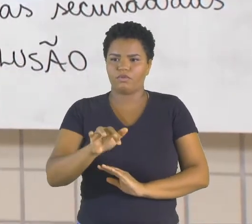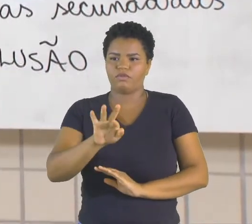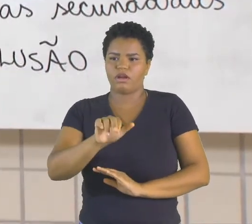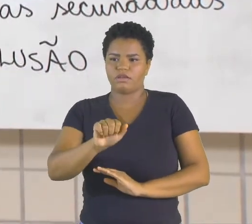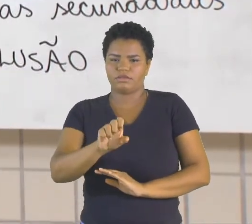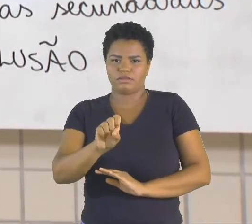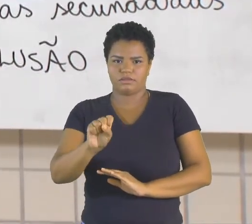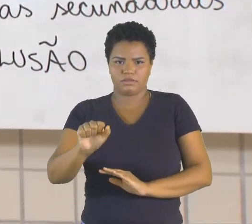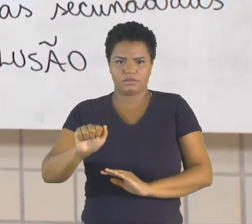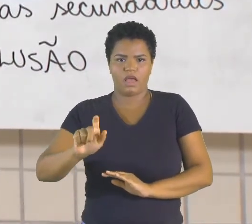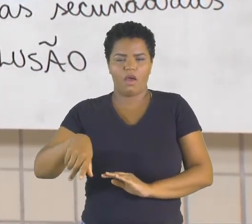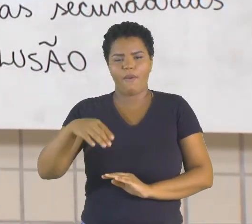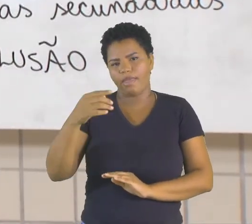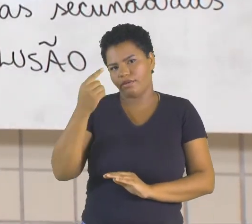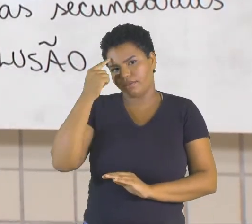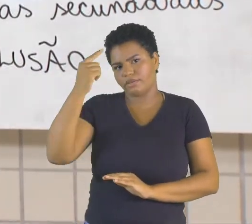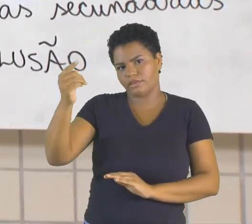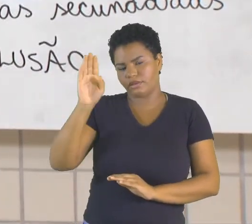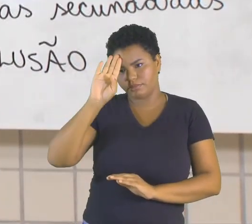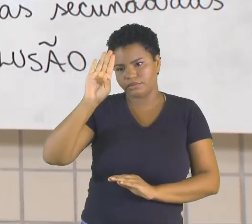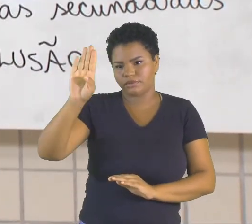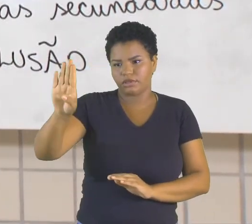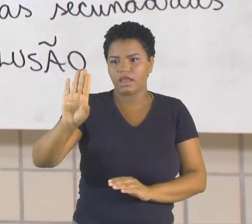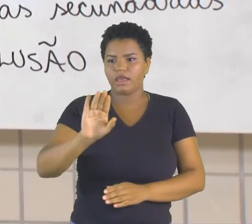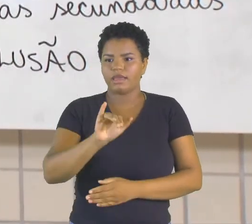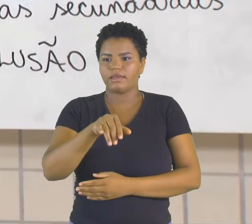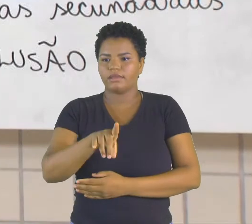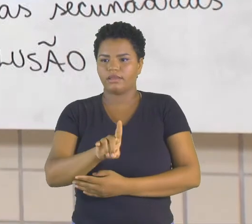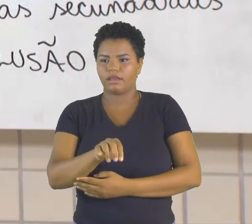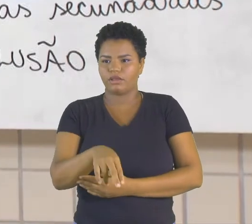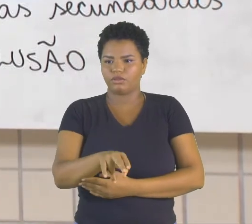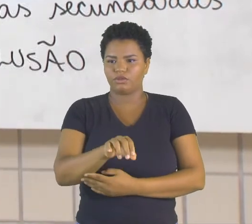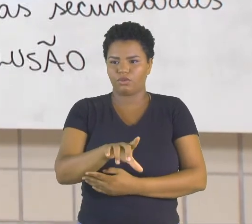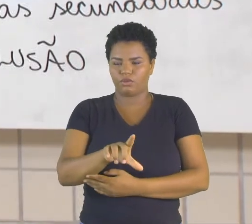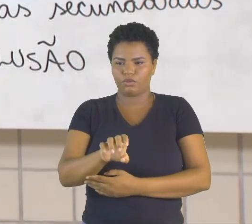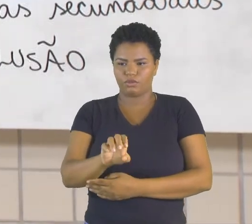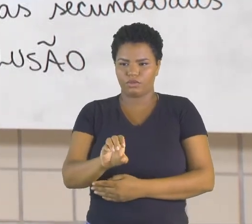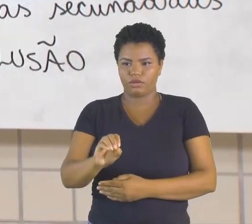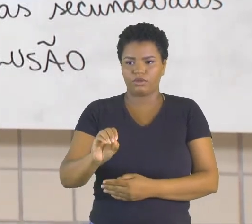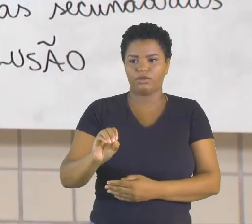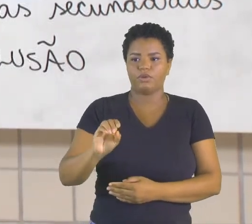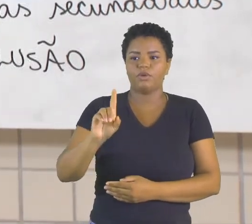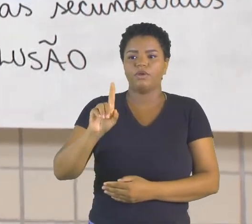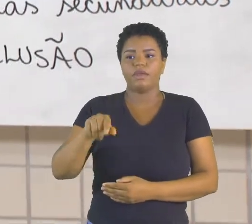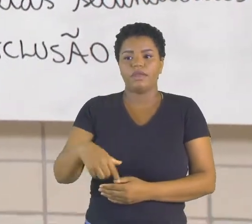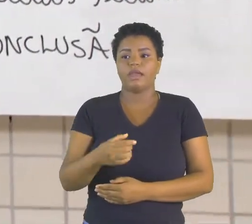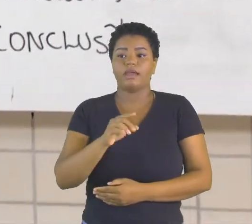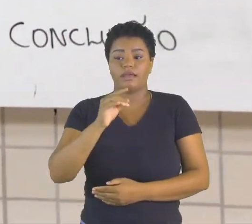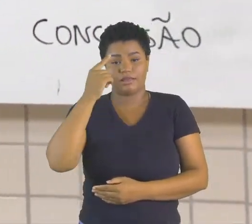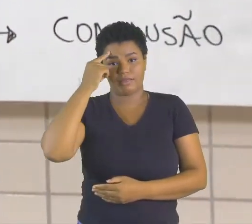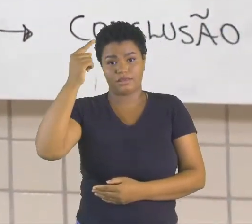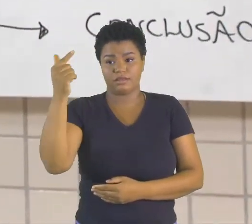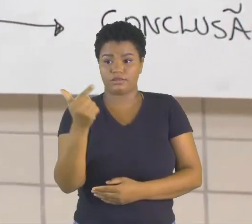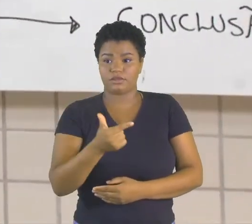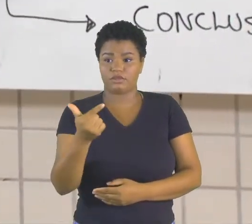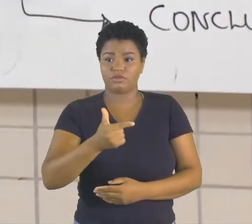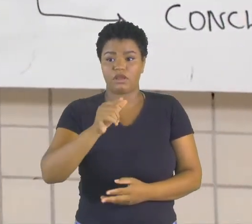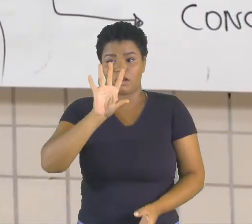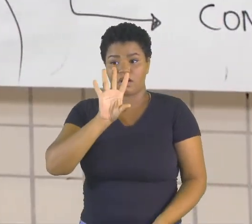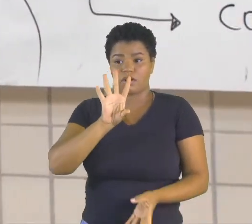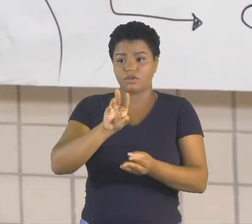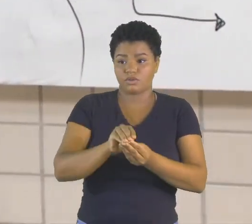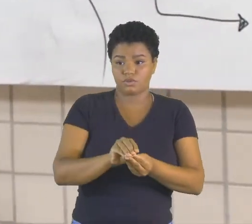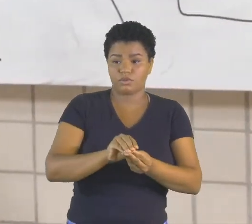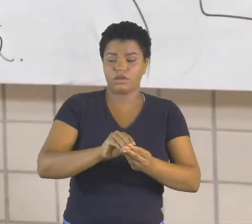a ideia núcleo, que vem do tópico frasal, as ideias secundárias e a conclusão. E aí, para terminar, nós vamos ver